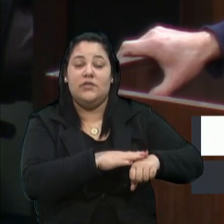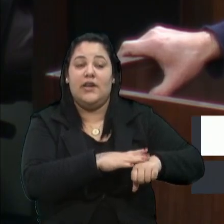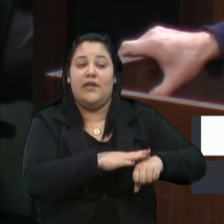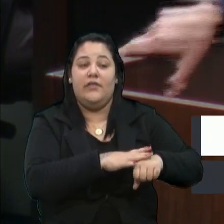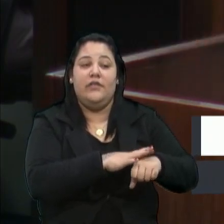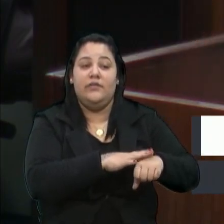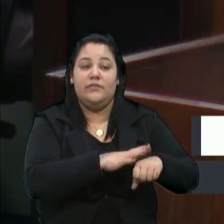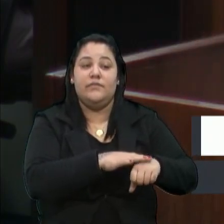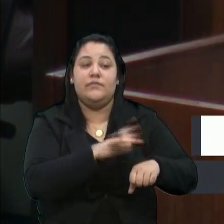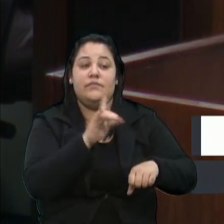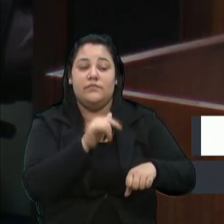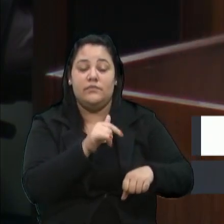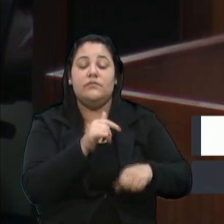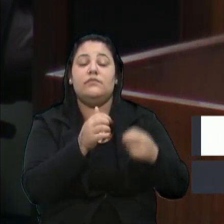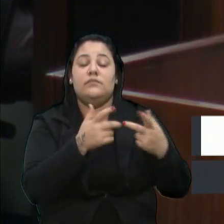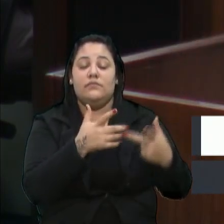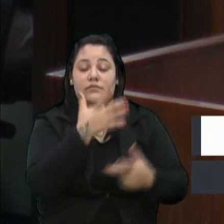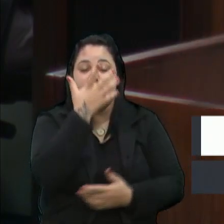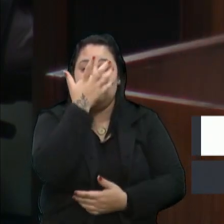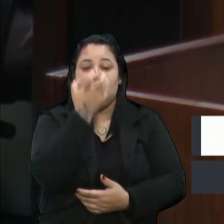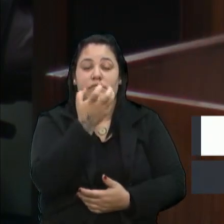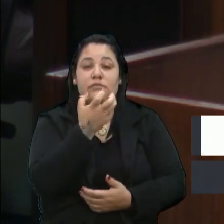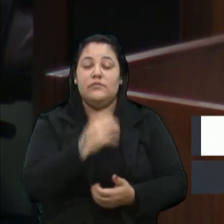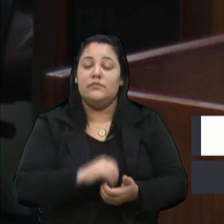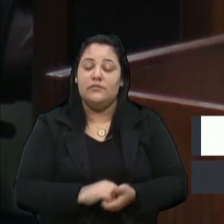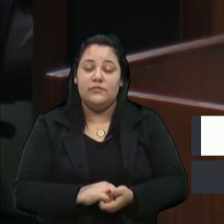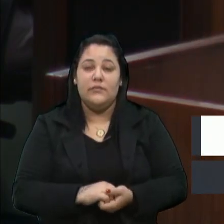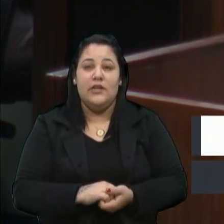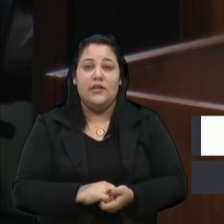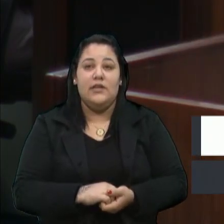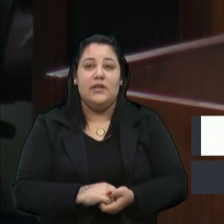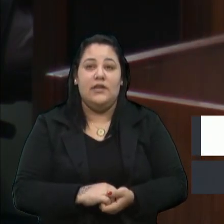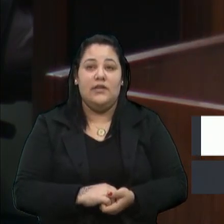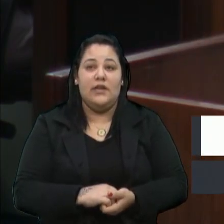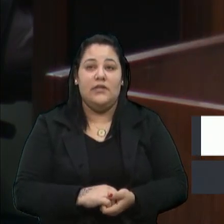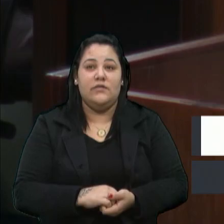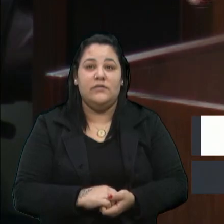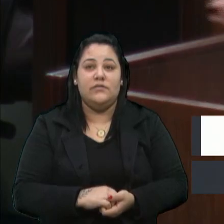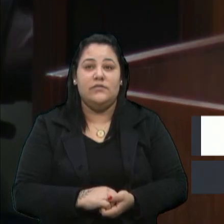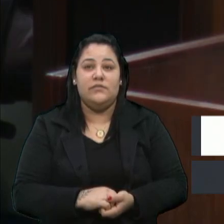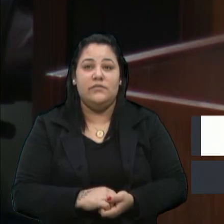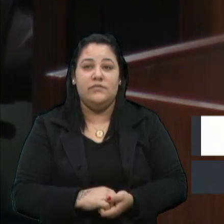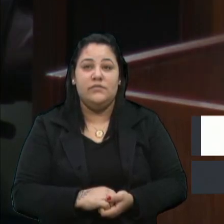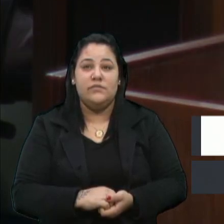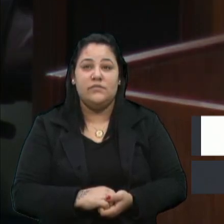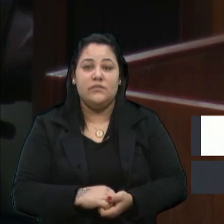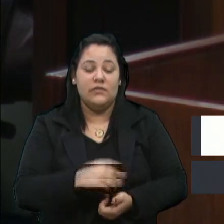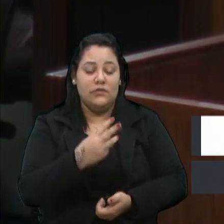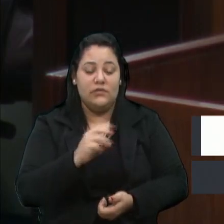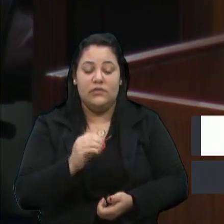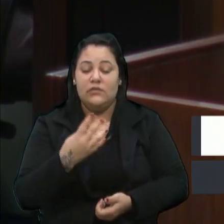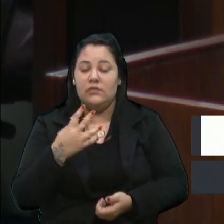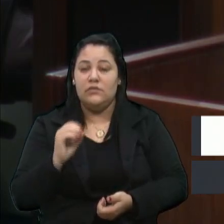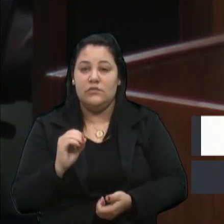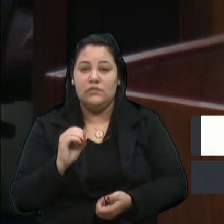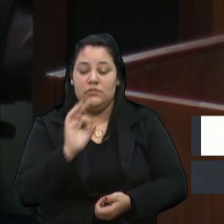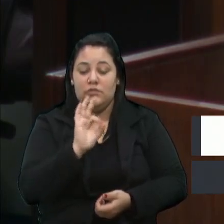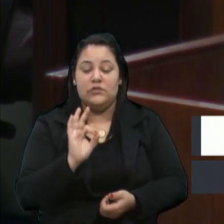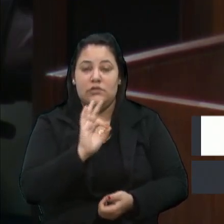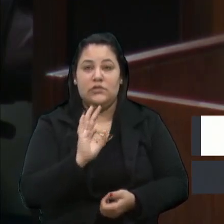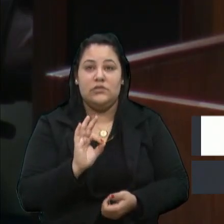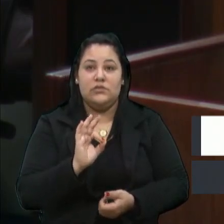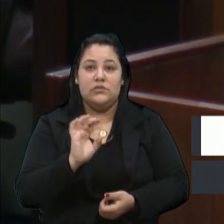séria e se você ir lá e perguntar para essas pessoas em torno de 30 40% é renovar é é apenas renovação